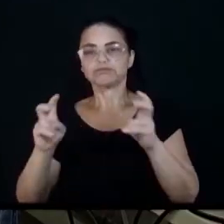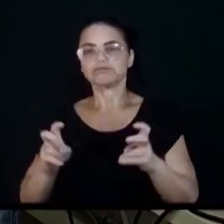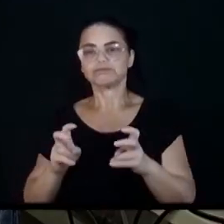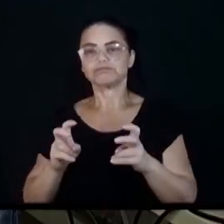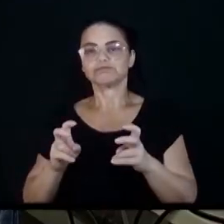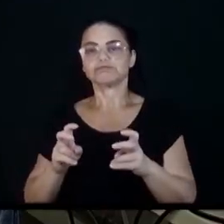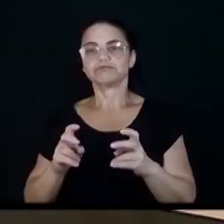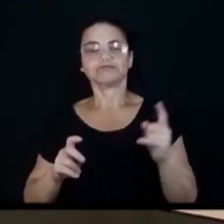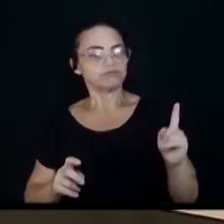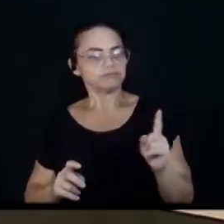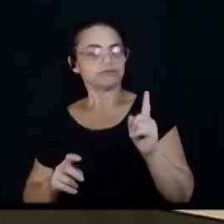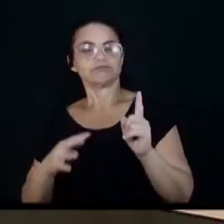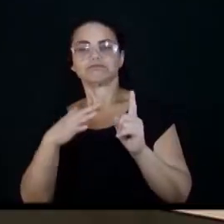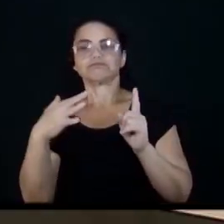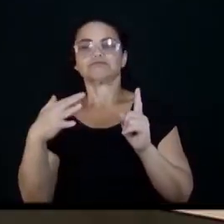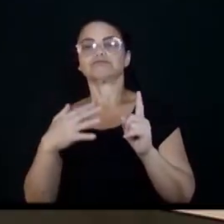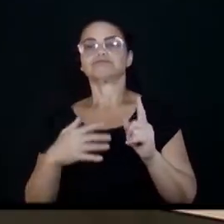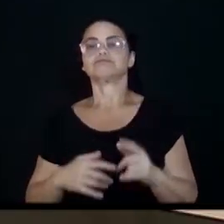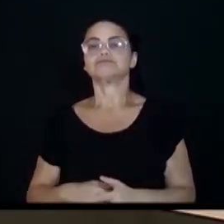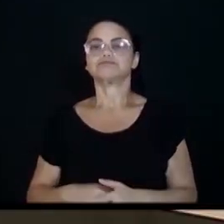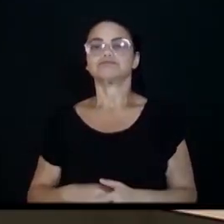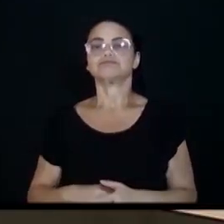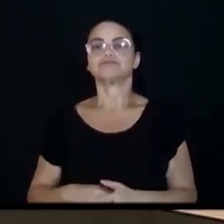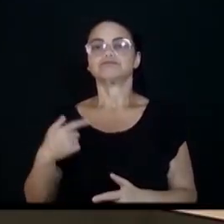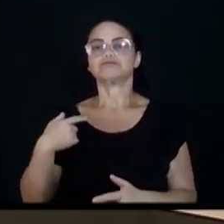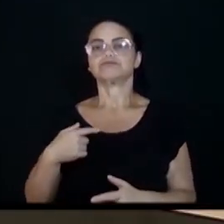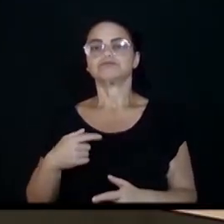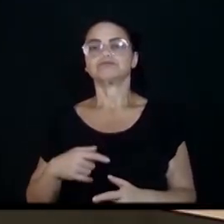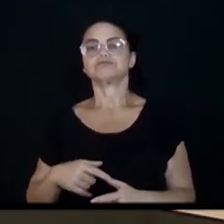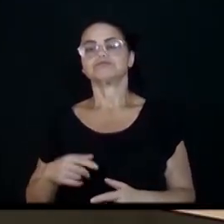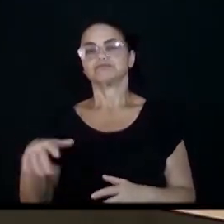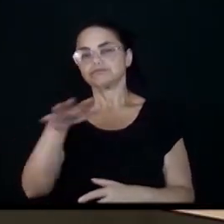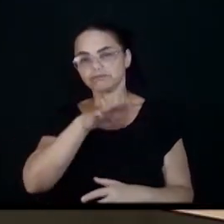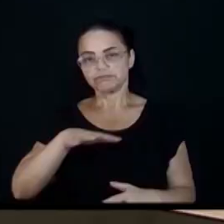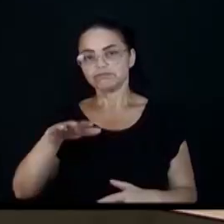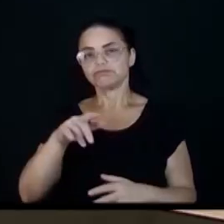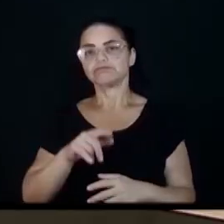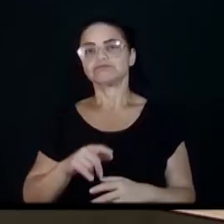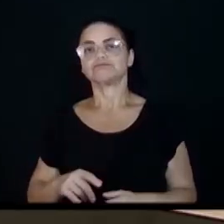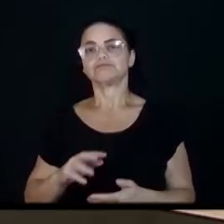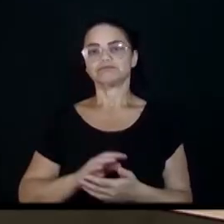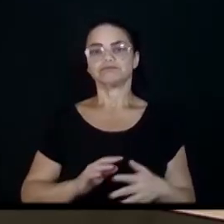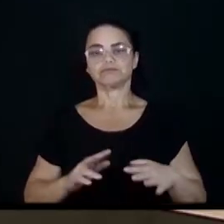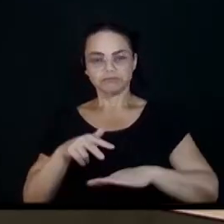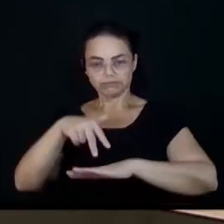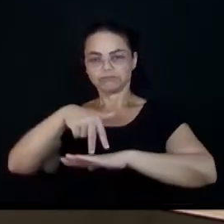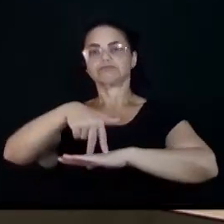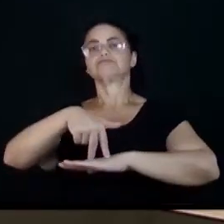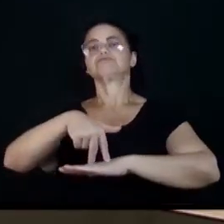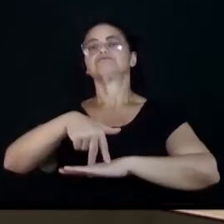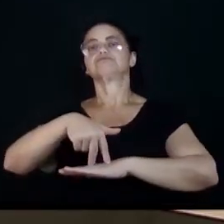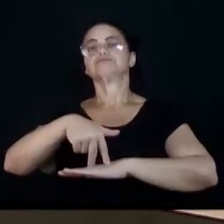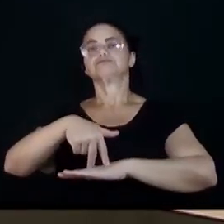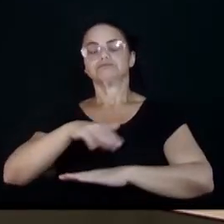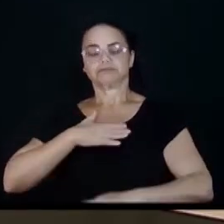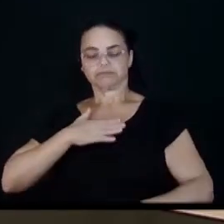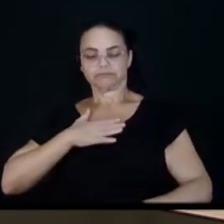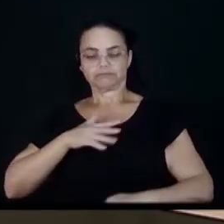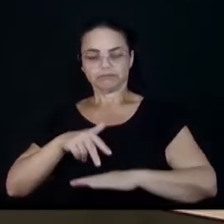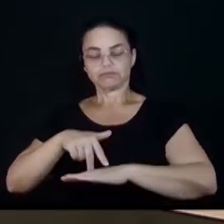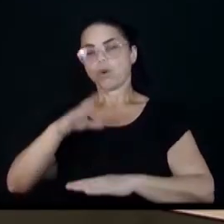Então, o tema desse ano, que é um tema geral, é o protagonista de mim, que a gente colocou